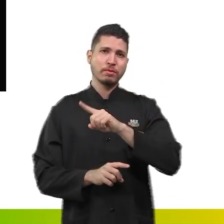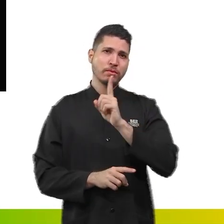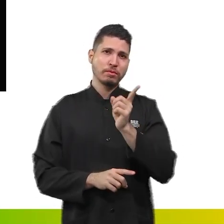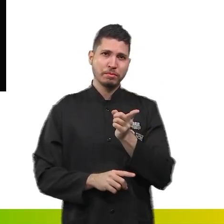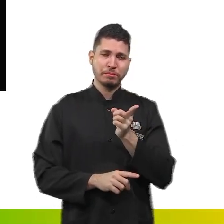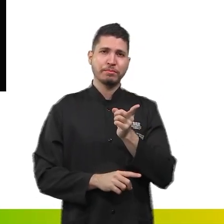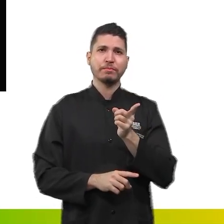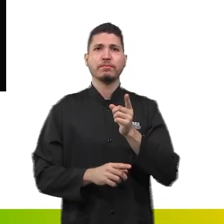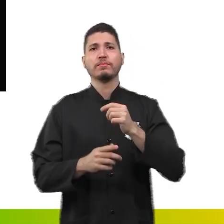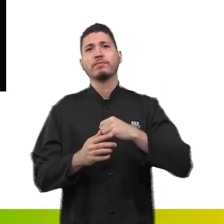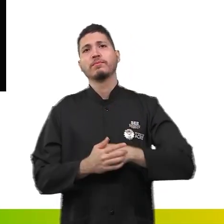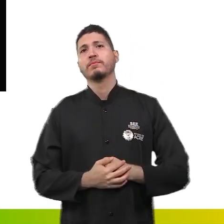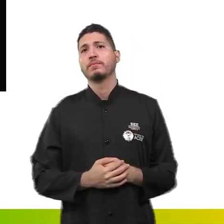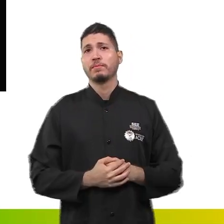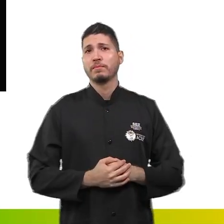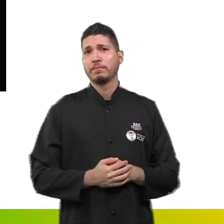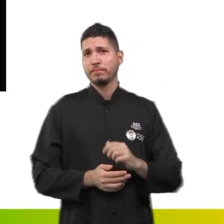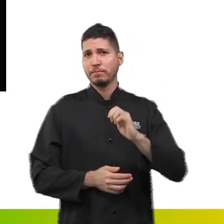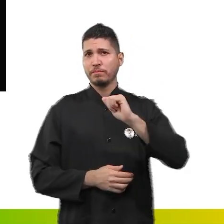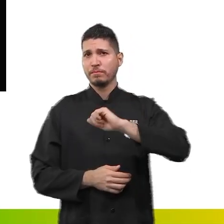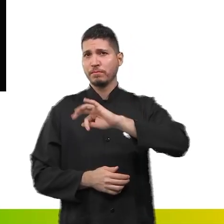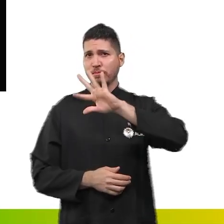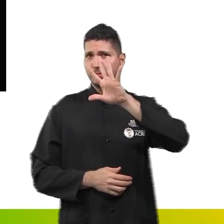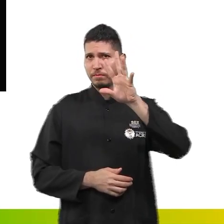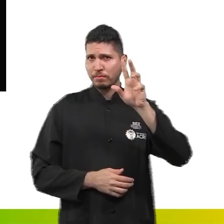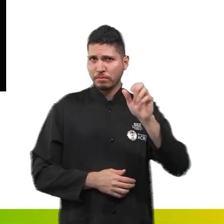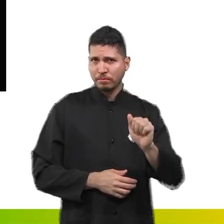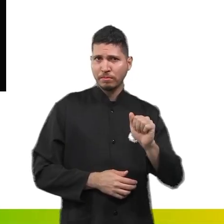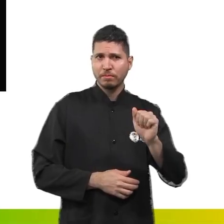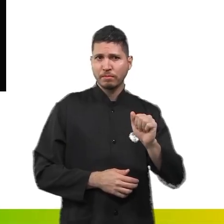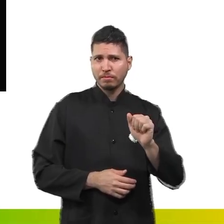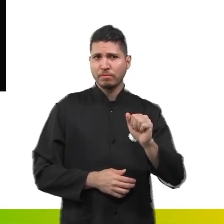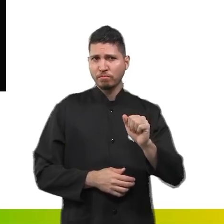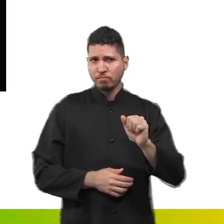africanos. E quando a gente vê, a gente já consegue